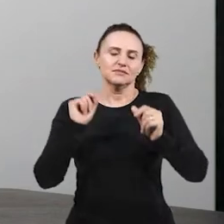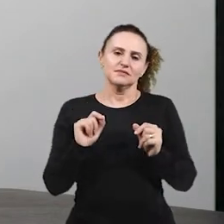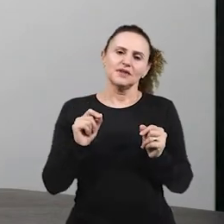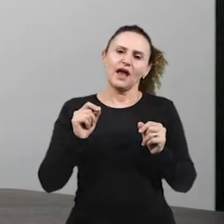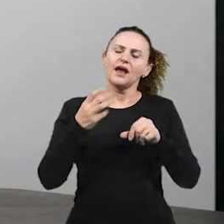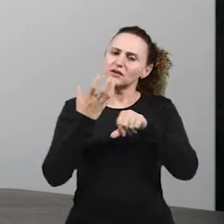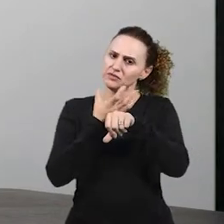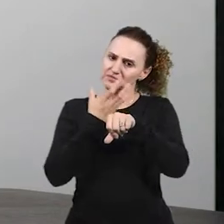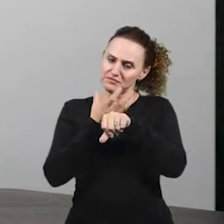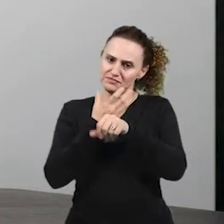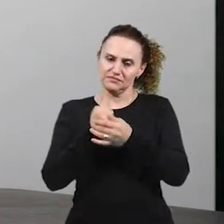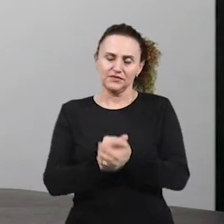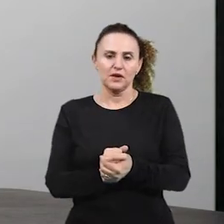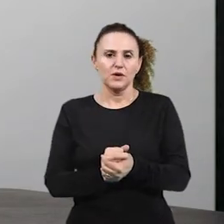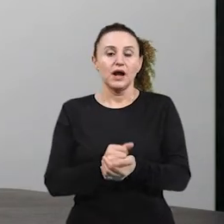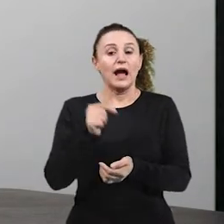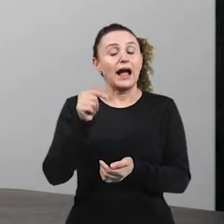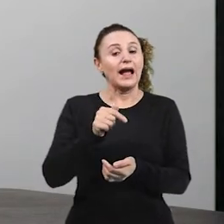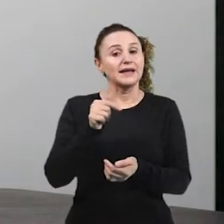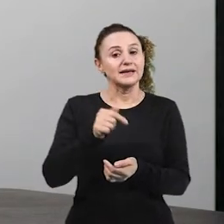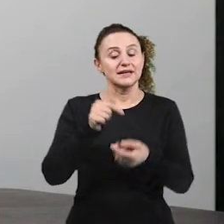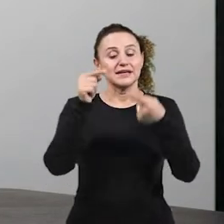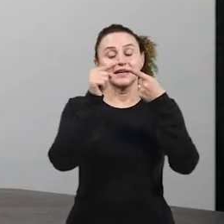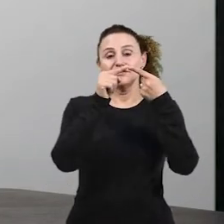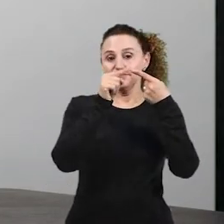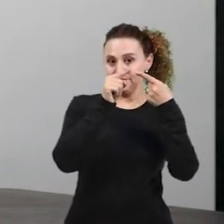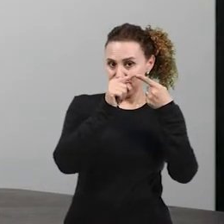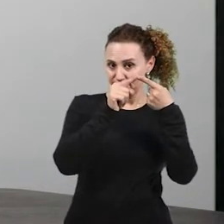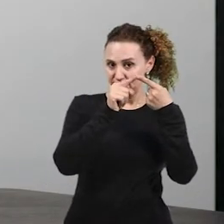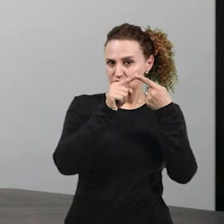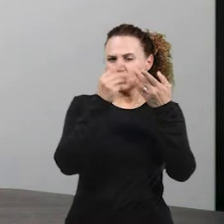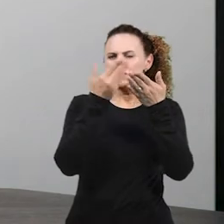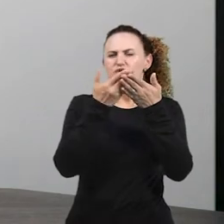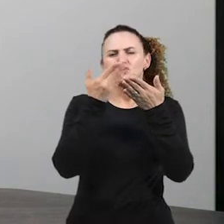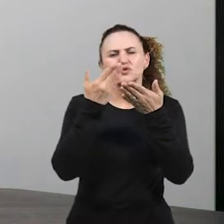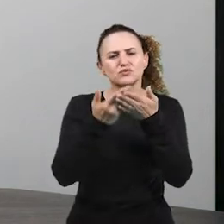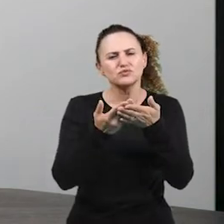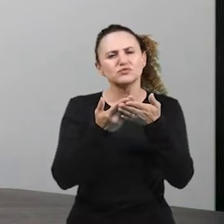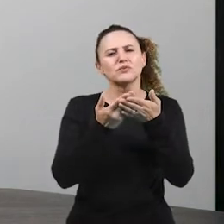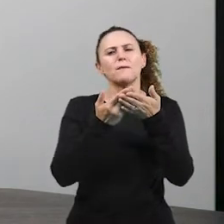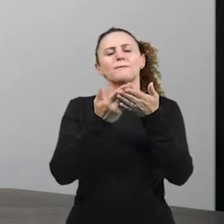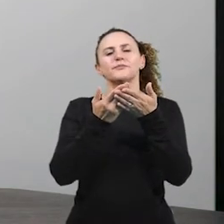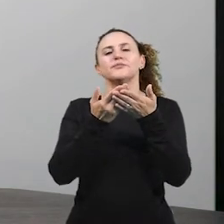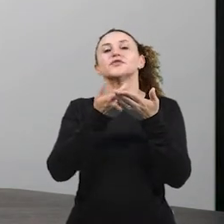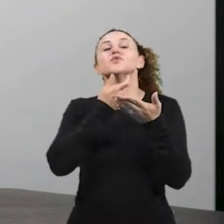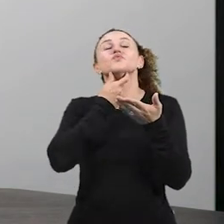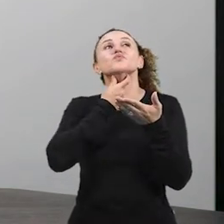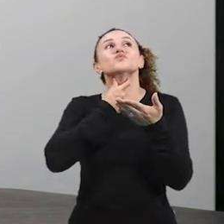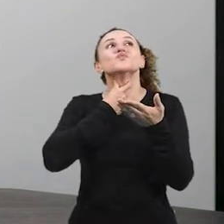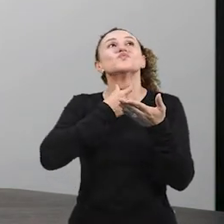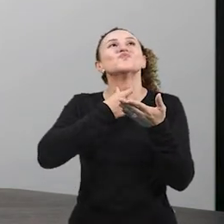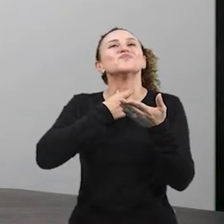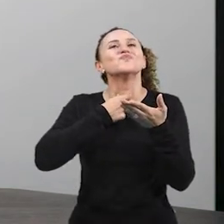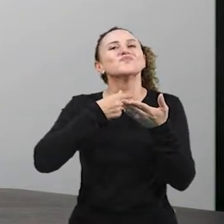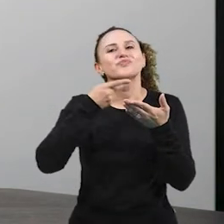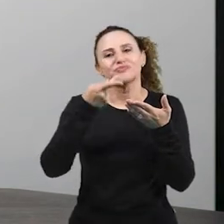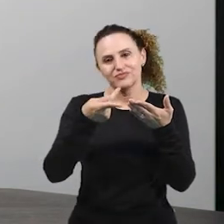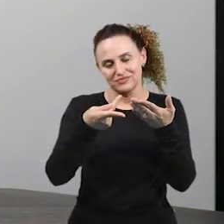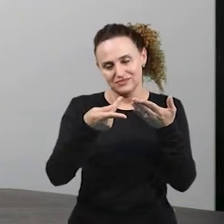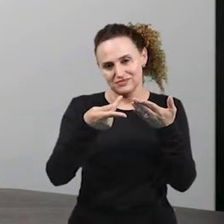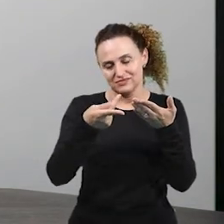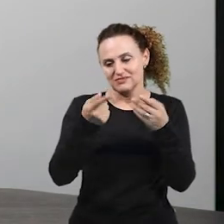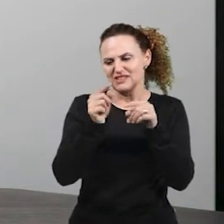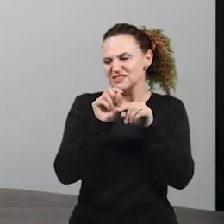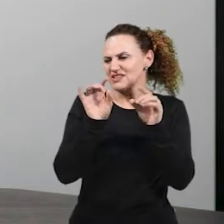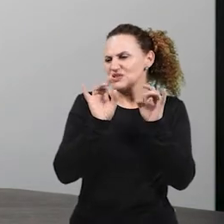disciplina então e fonética nós vamos trabalhar com sons da fala quais são não só não são os